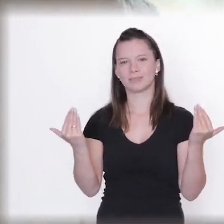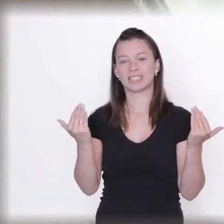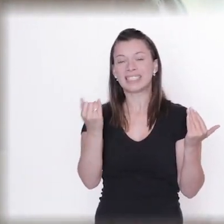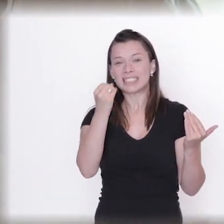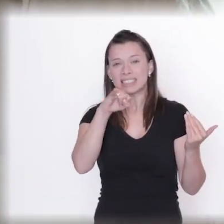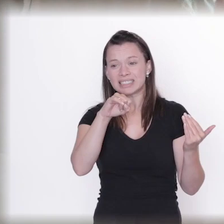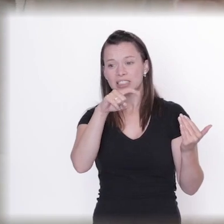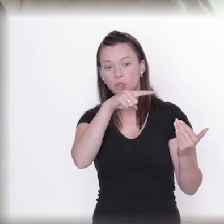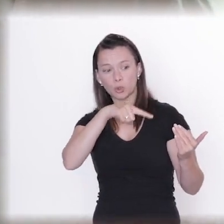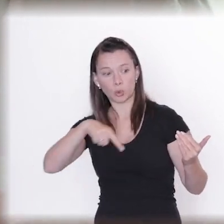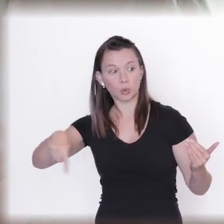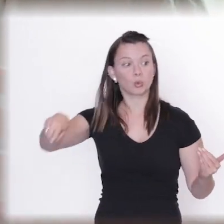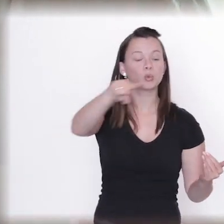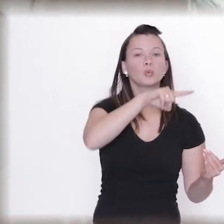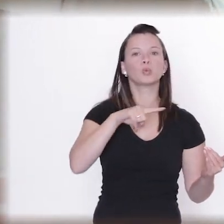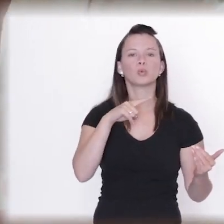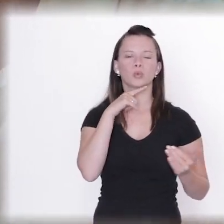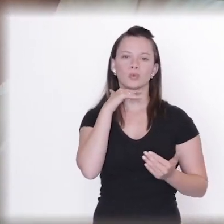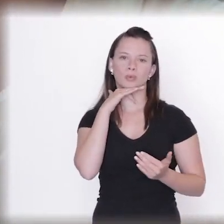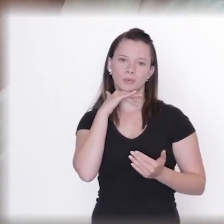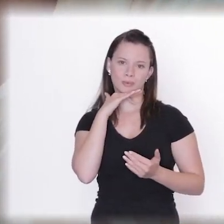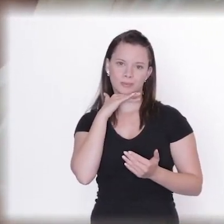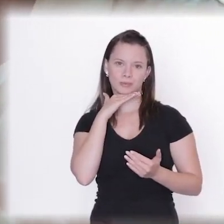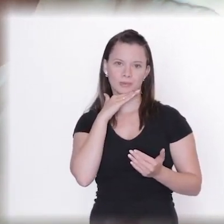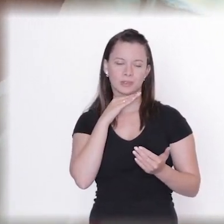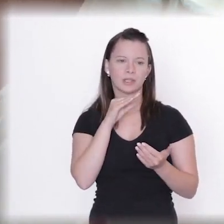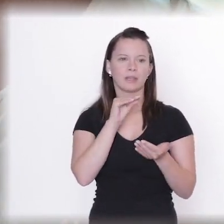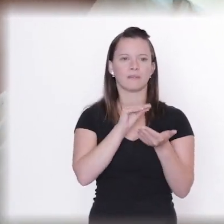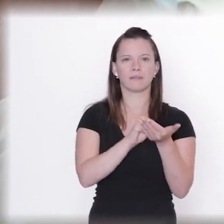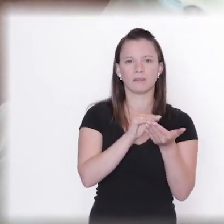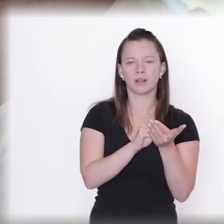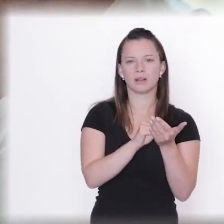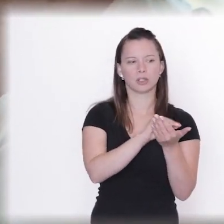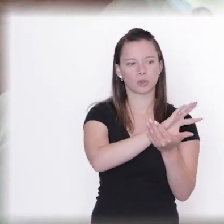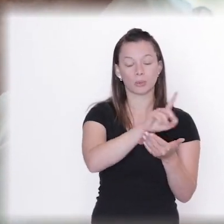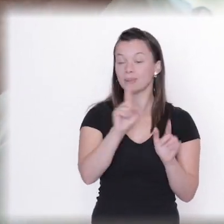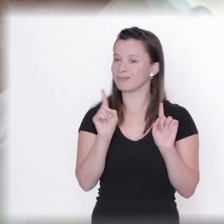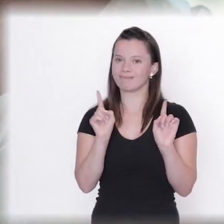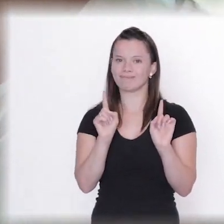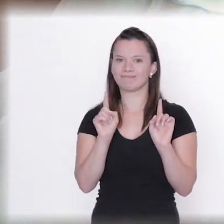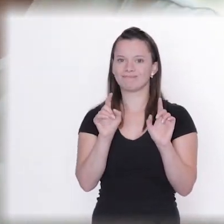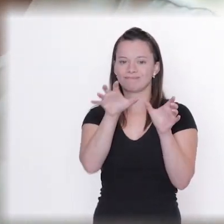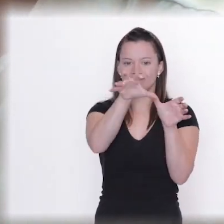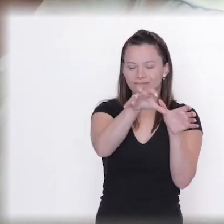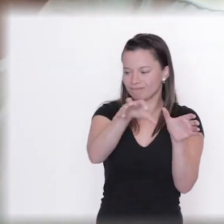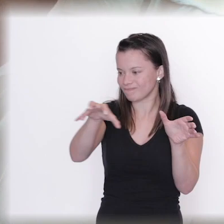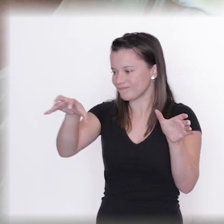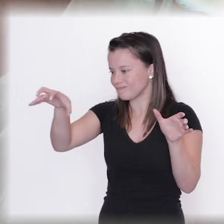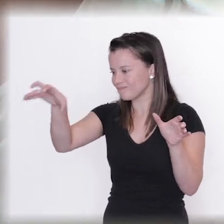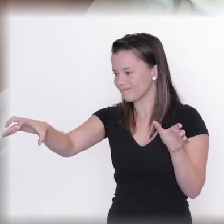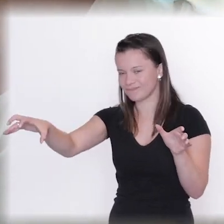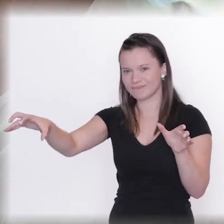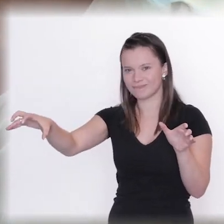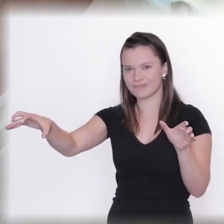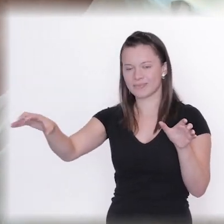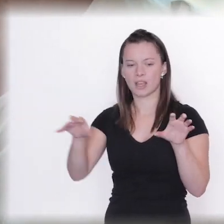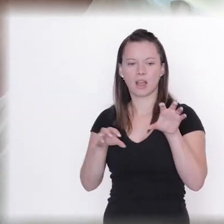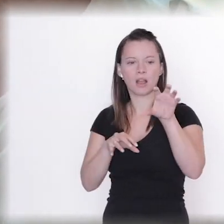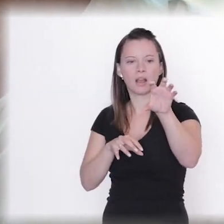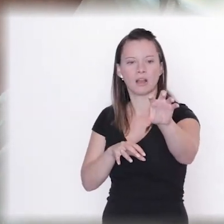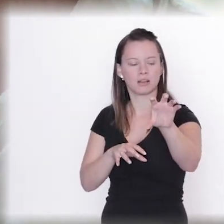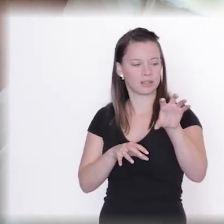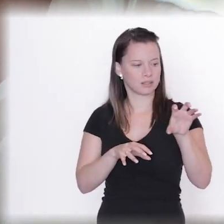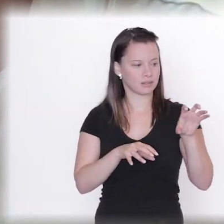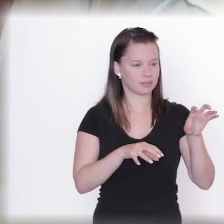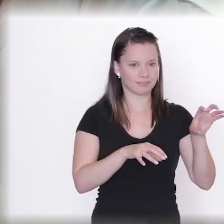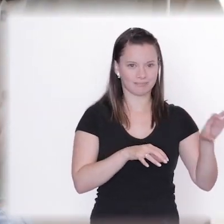Exato. talvez você falasse, bom, então não faz muito sentido falar de periferia, não, mas não é tudo precário. Uhum. A gente sabe que tem espaços da cidade onde você